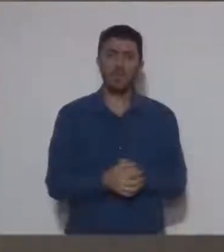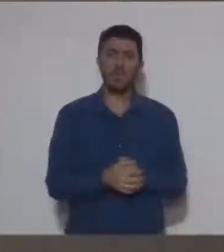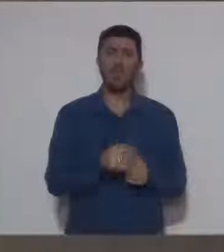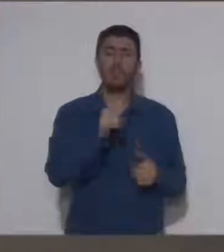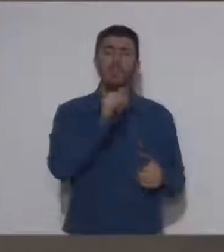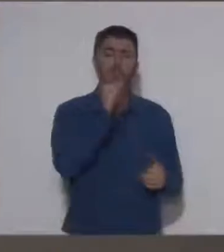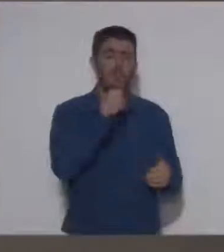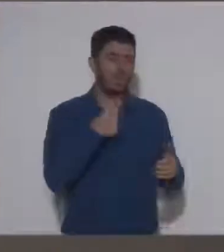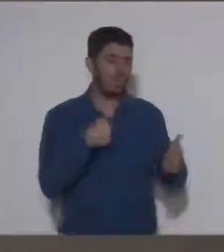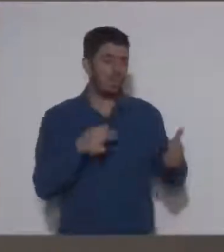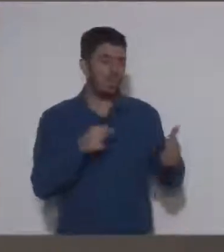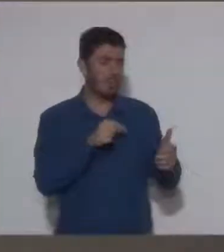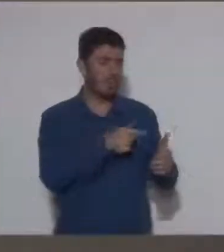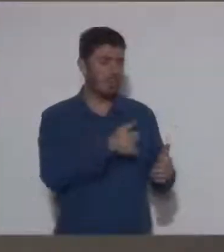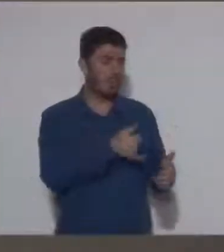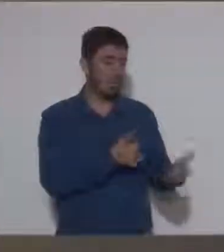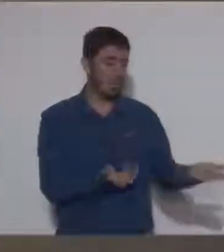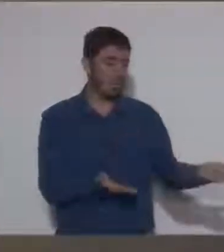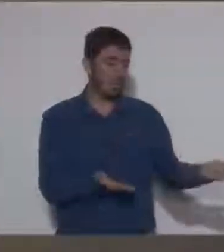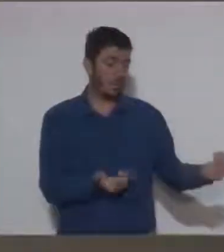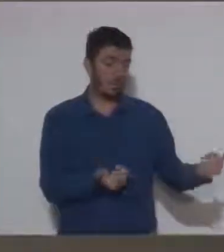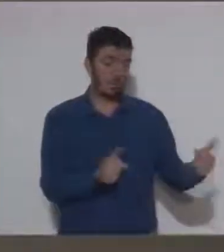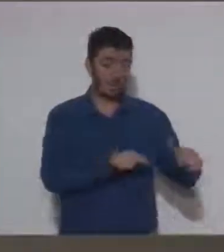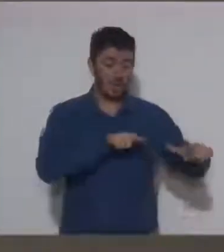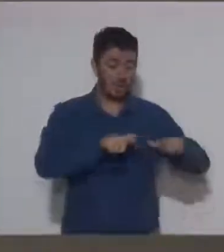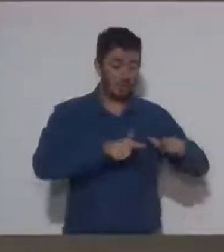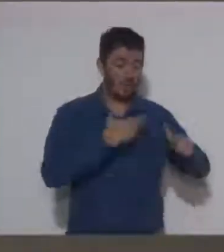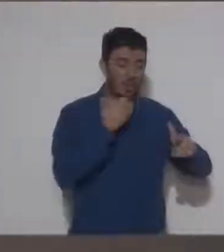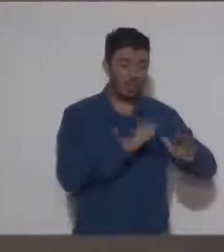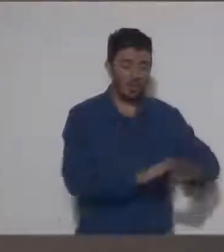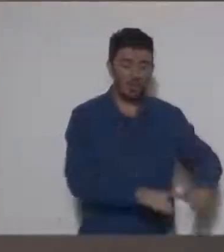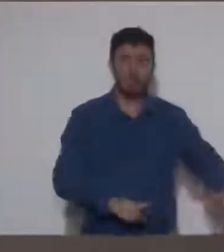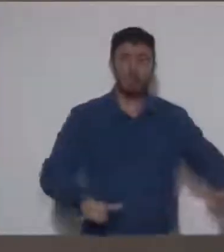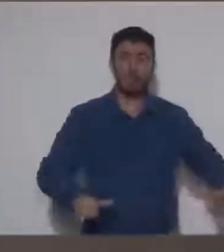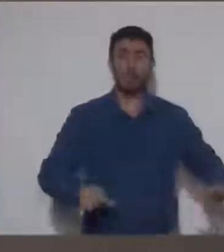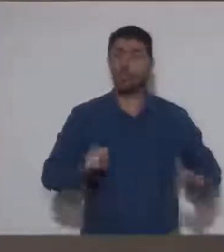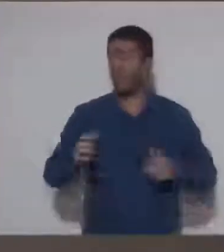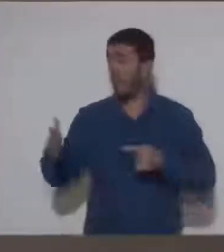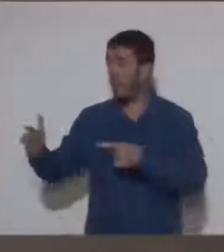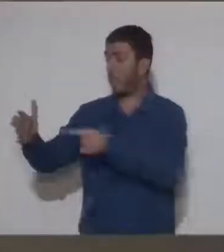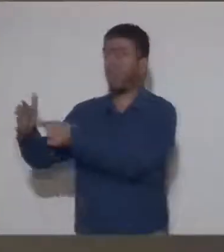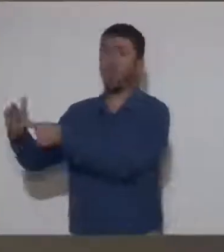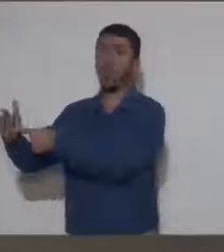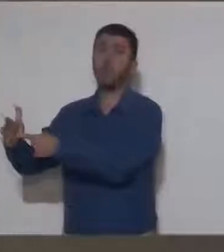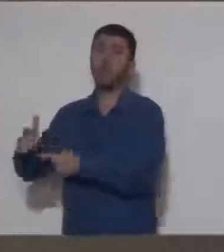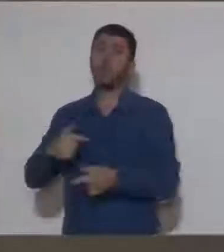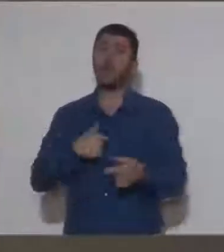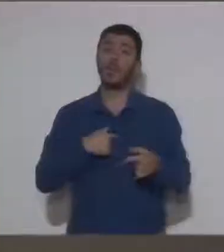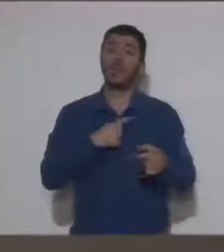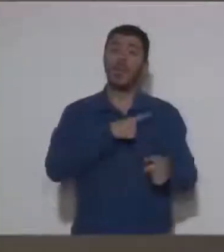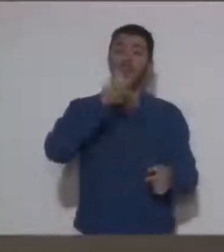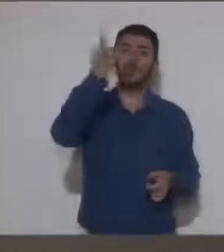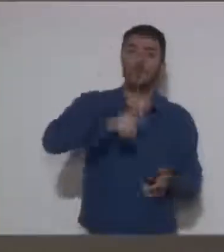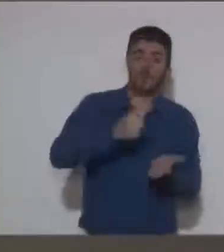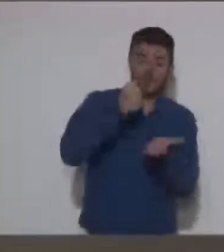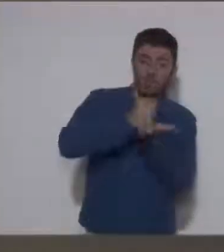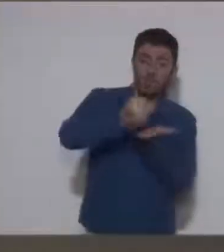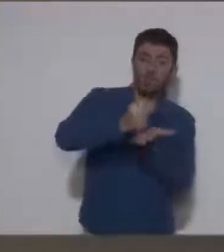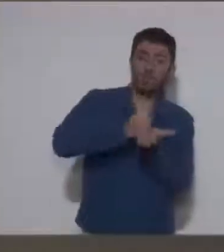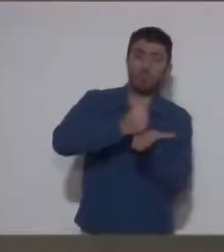denunciada, e esse jovem é resgatado desse trabalho infantil, ele tem direito na carteira de trabalho do registro completo. E ele